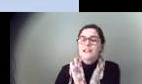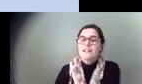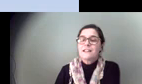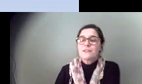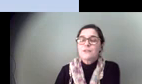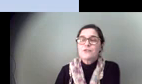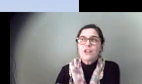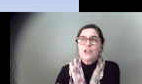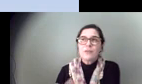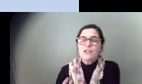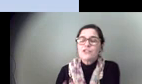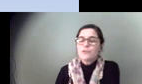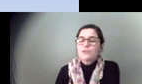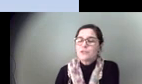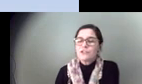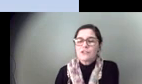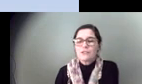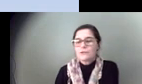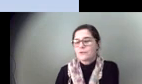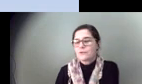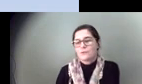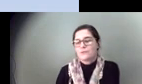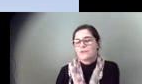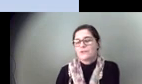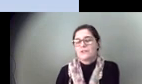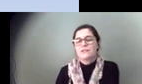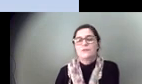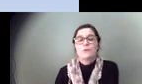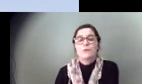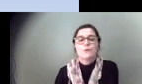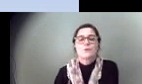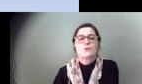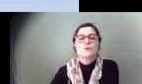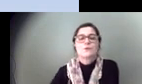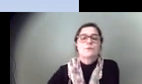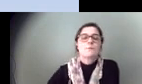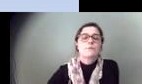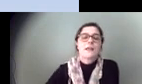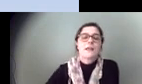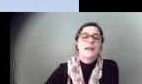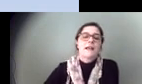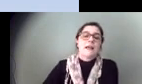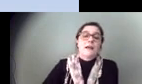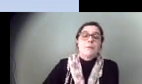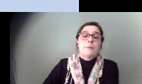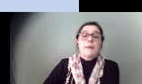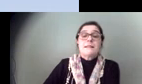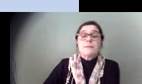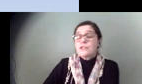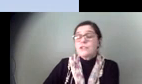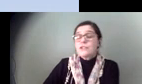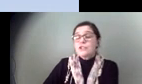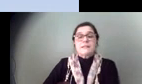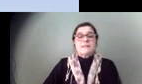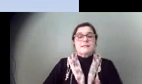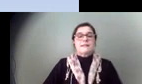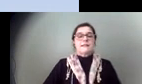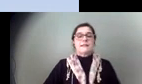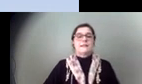né? Então isso gera uma energia muito positiva com os alunos, né? Então é muito gostoso isso. Mas também a